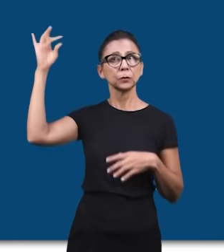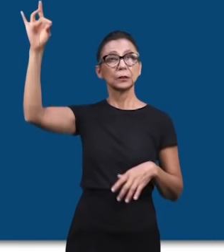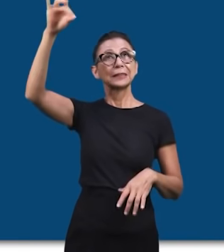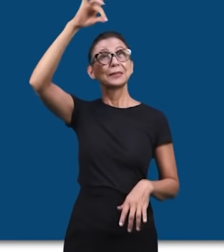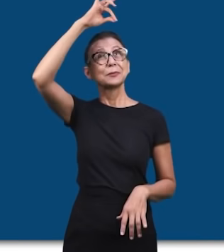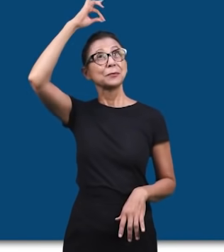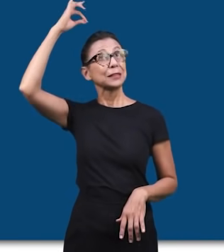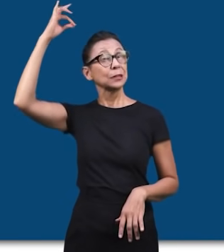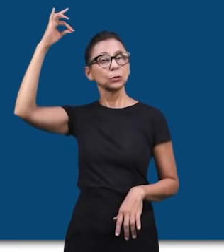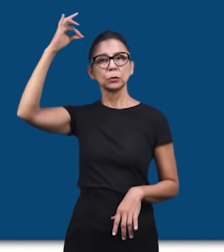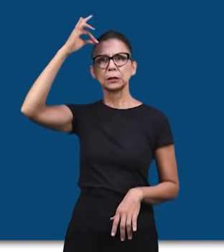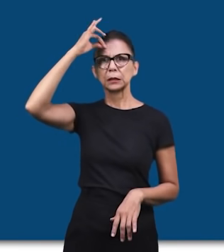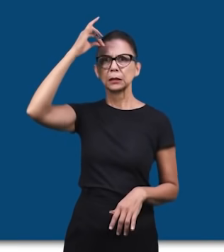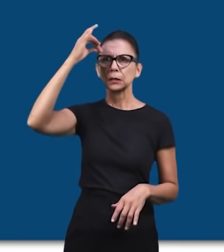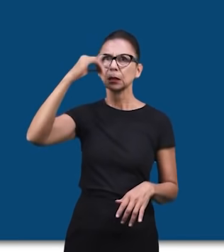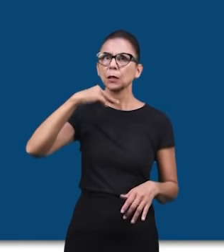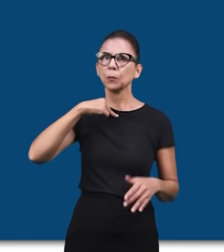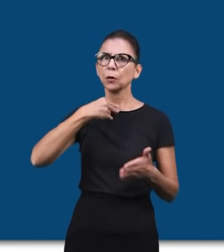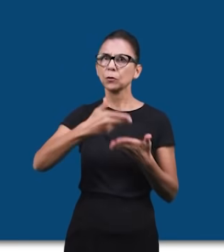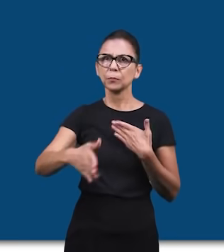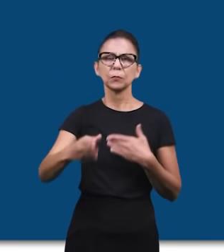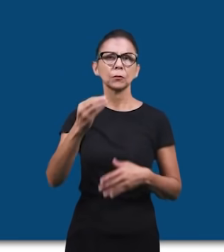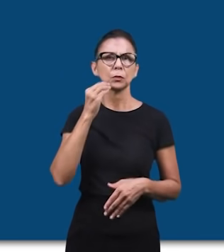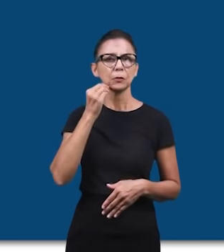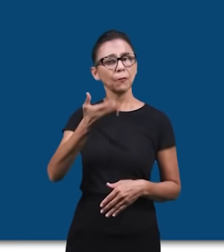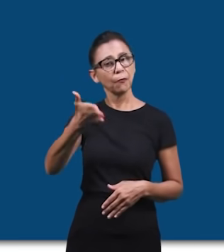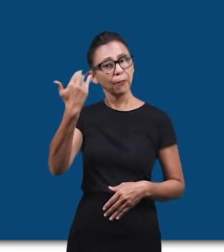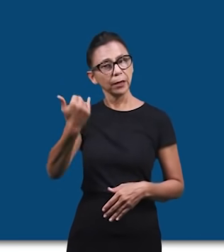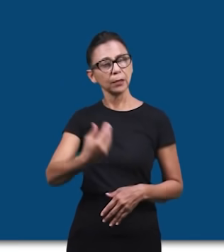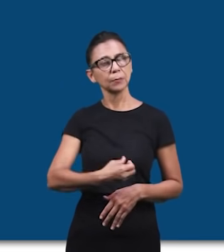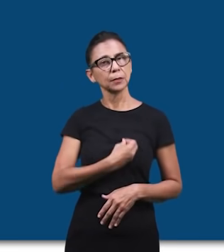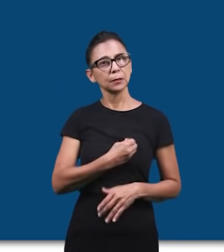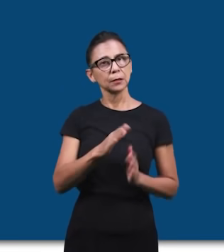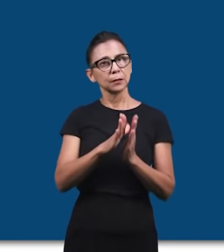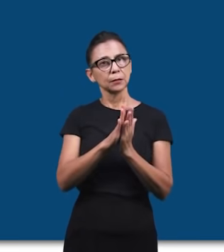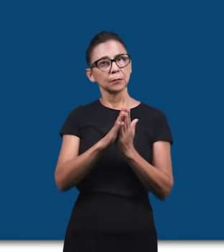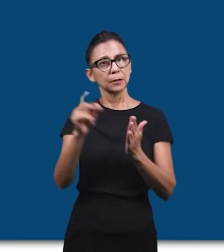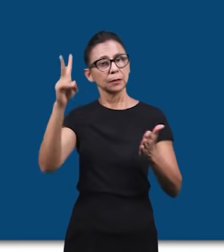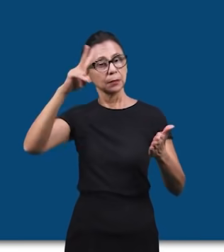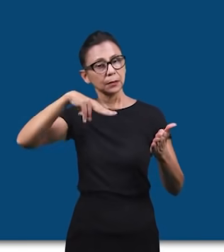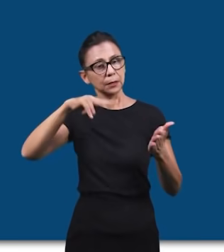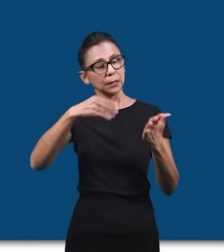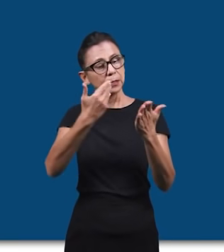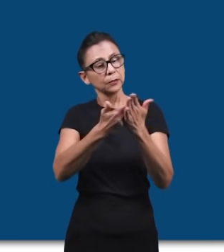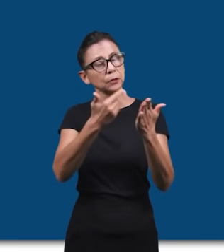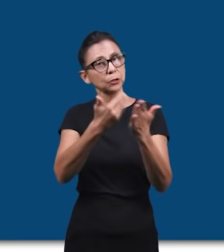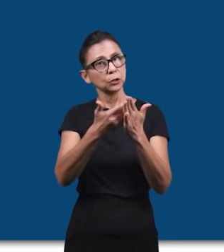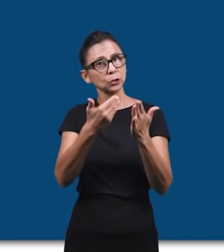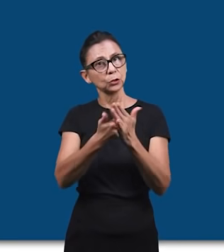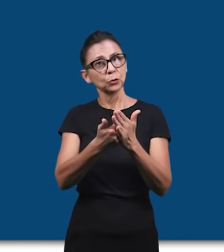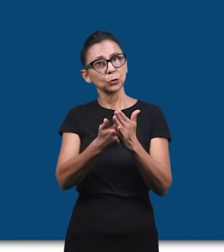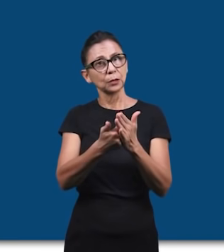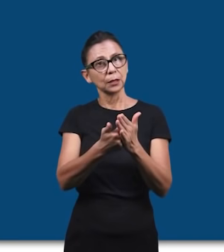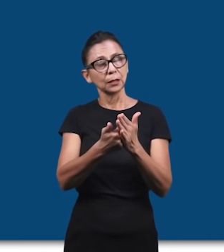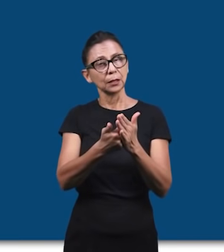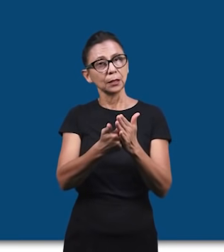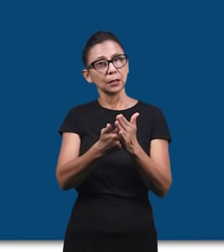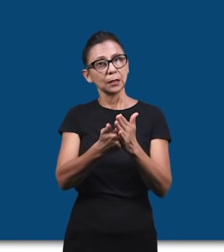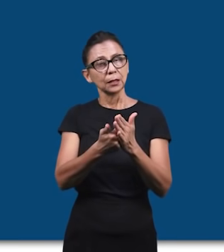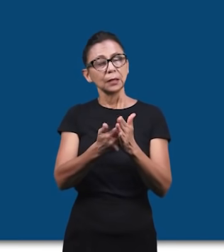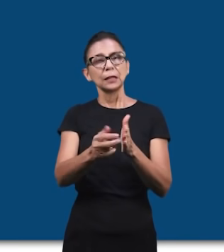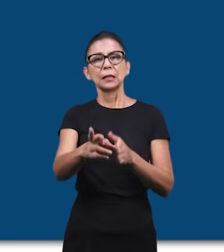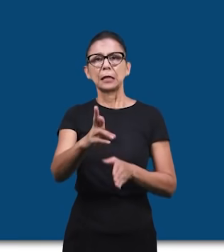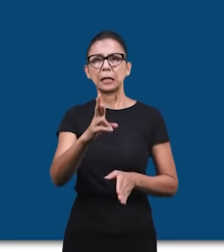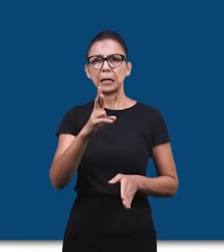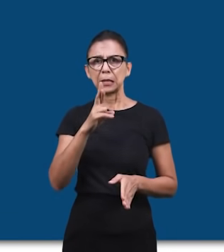a oportunidade, participe, leia a Bíblia, estude a palavra e responda aquilo que o Espírito Santo te